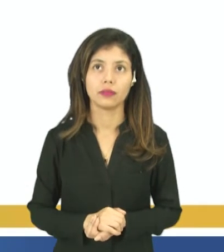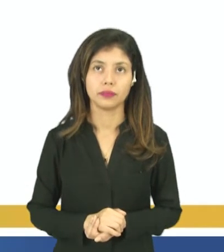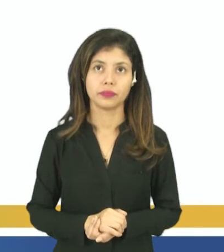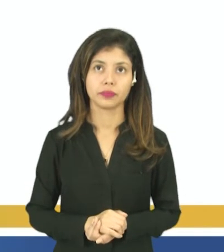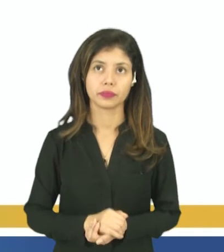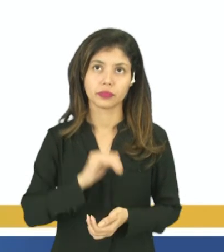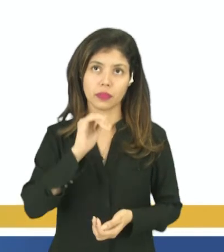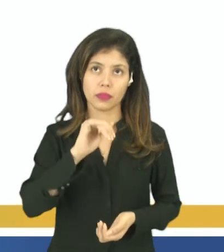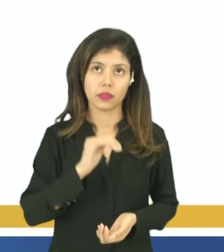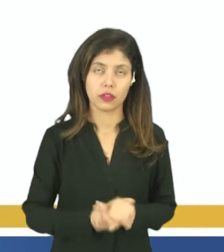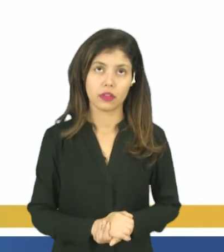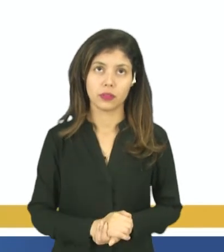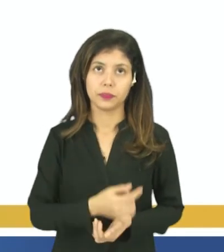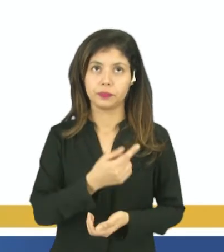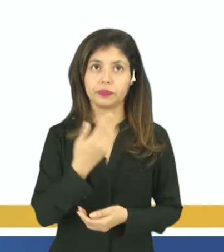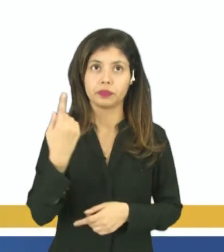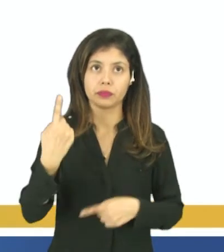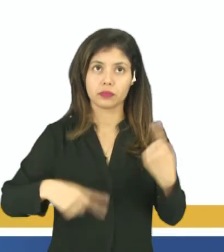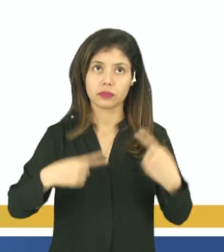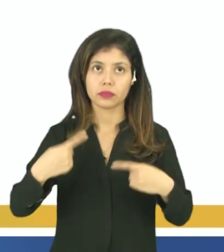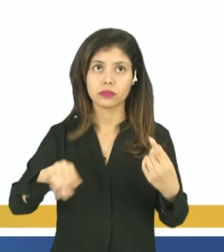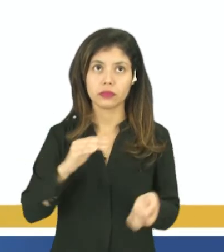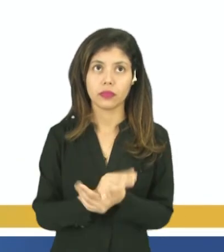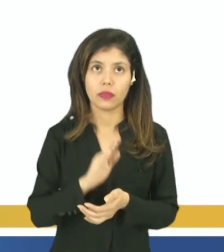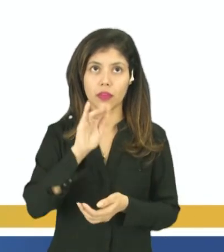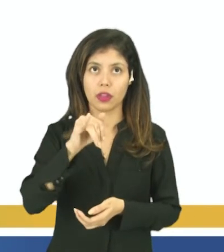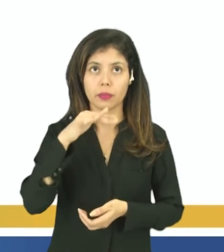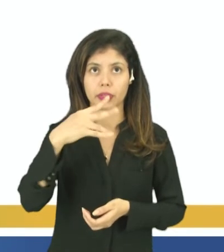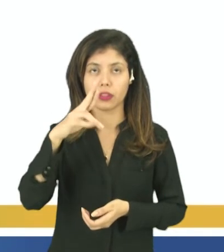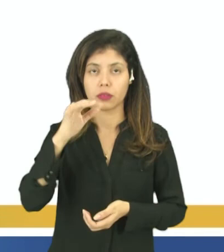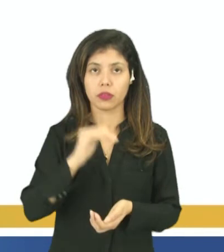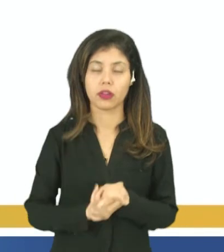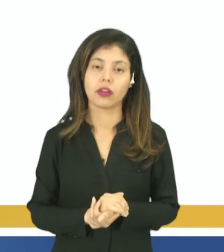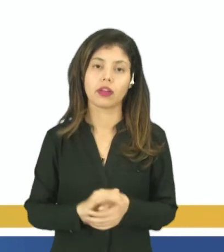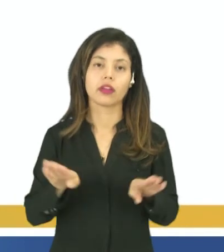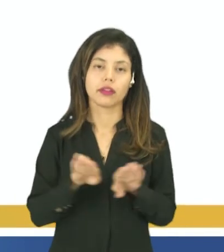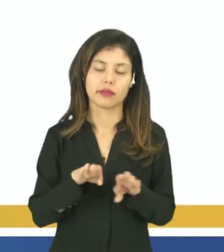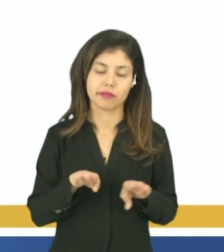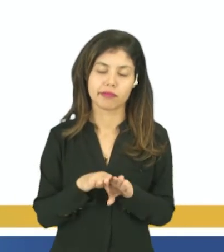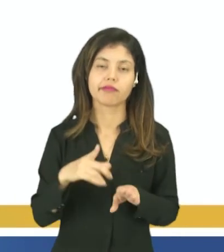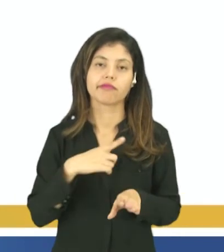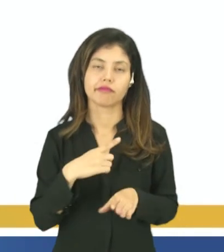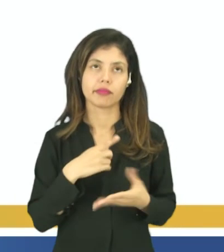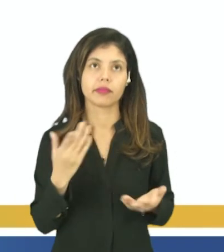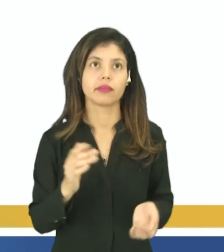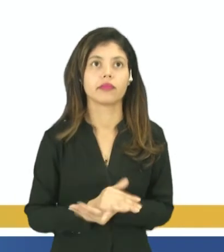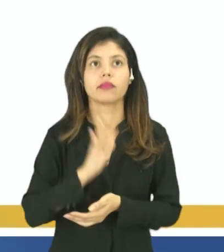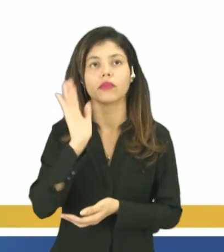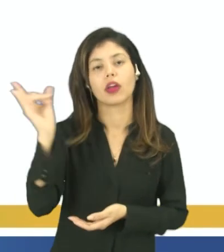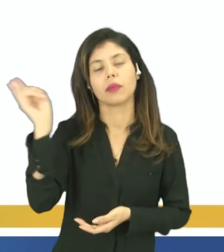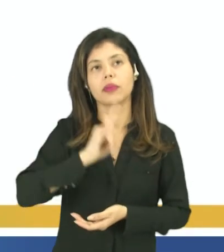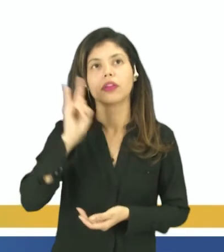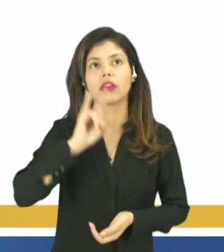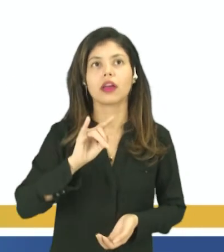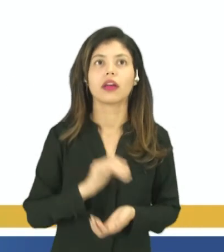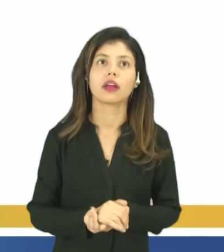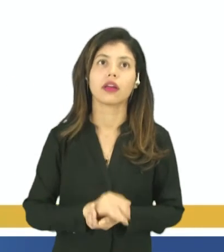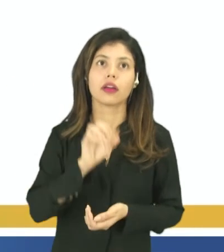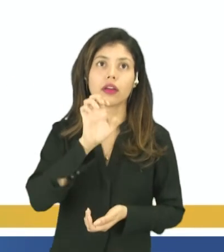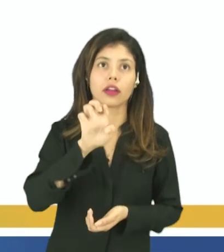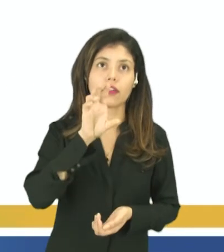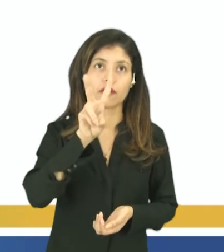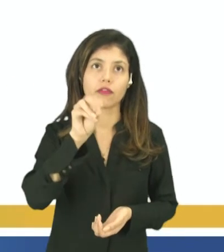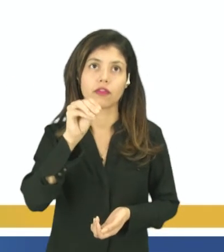traidores, o juízo político já, ou seja, um impeachment imediato dos traidores da pátria. Quanto à Bolívia, o Evo Morales